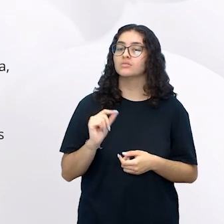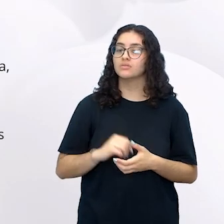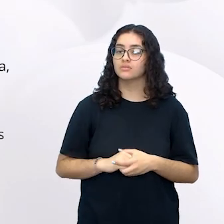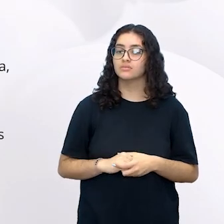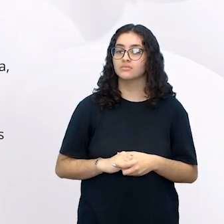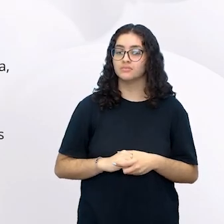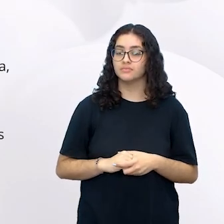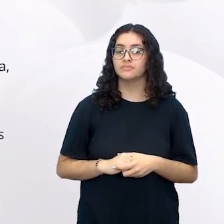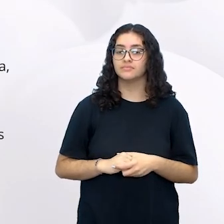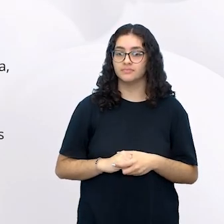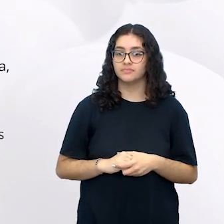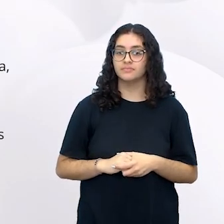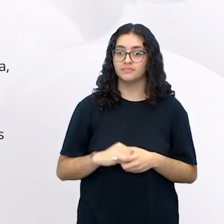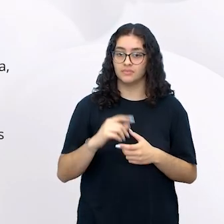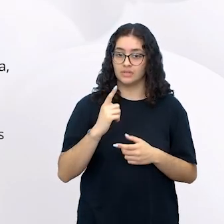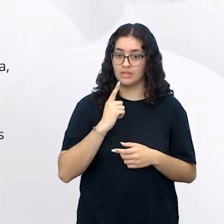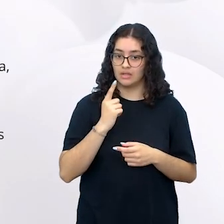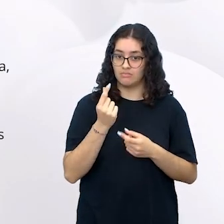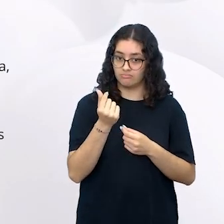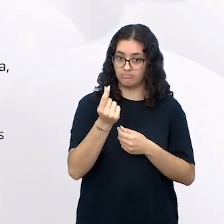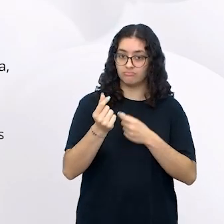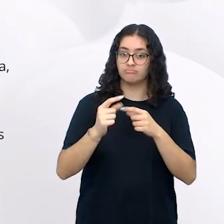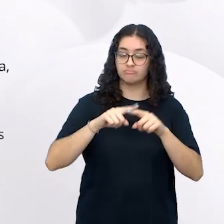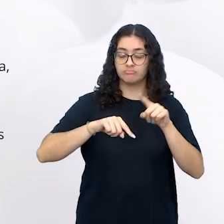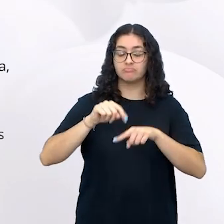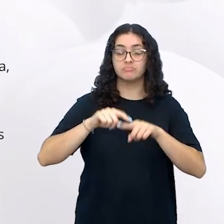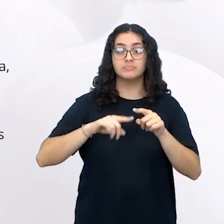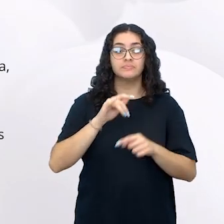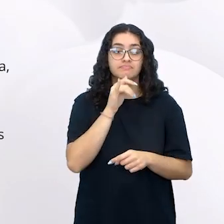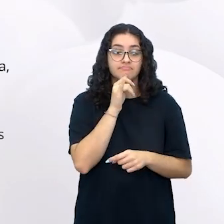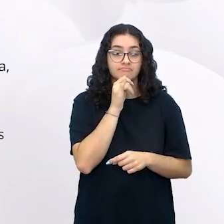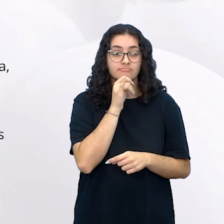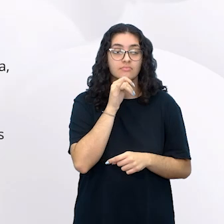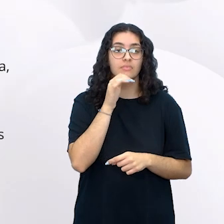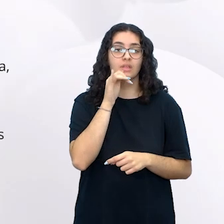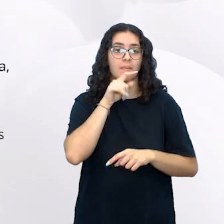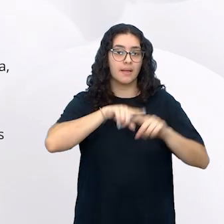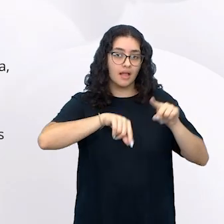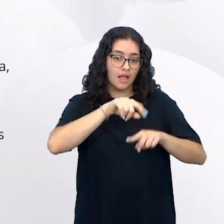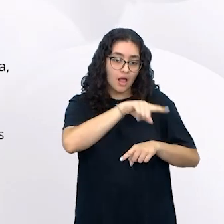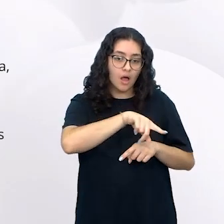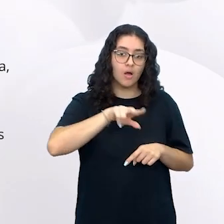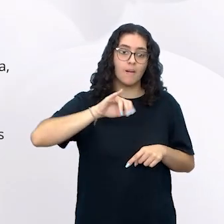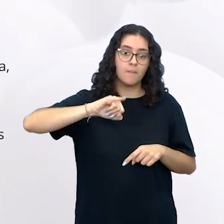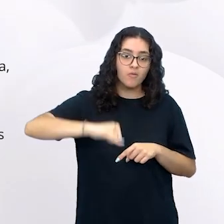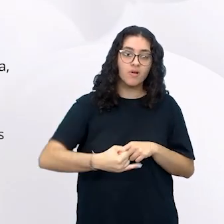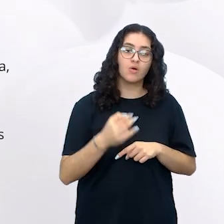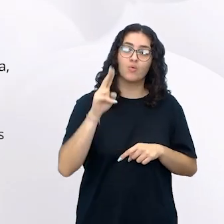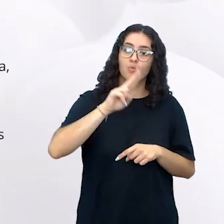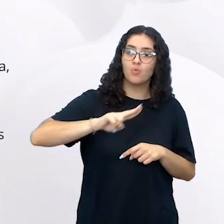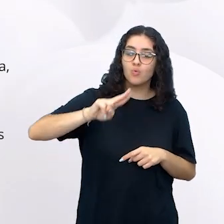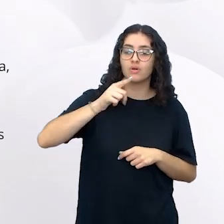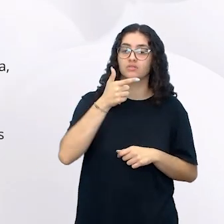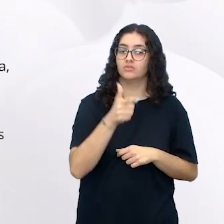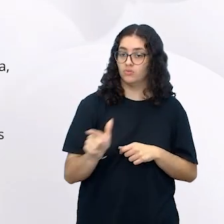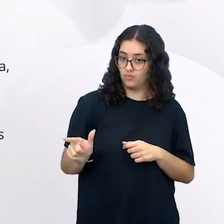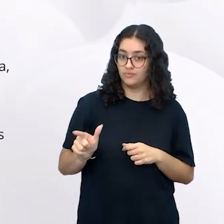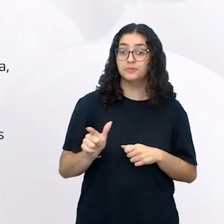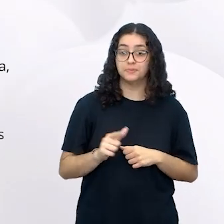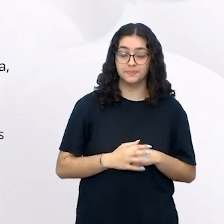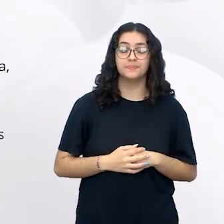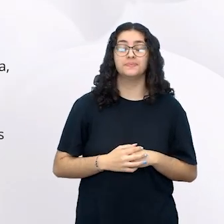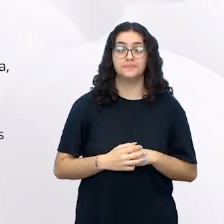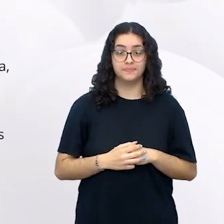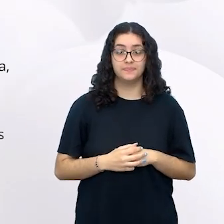quando a gente está falando de manufaturados, onde a gente recupera, restaura, reusa, reaproveita, adapta para